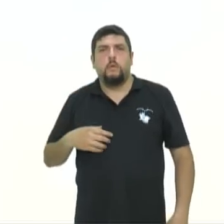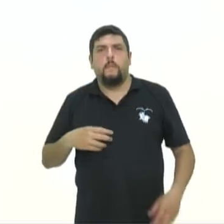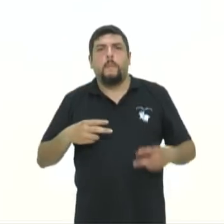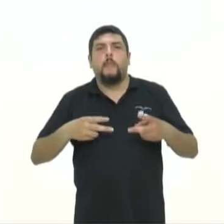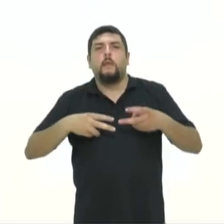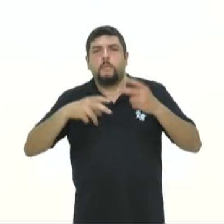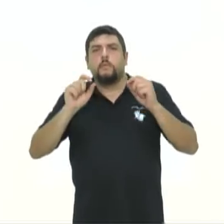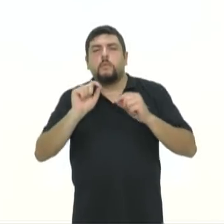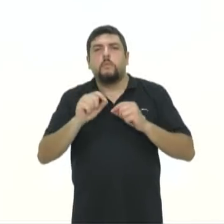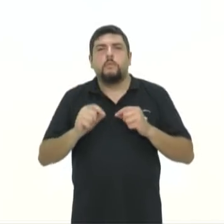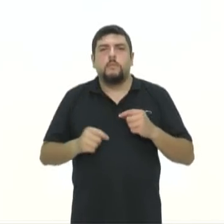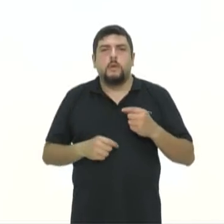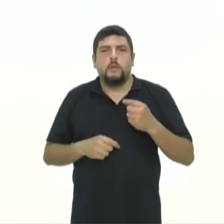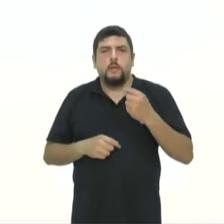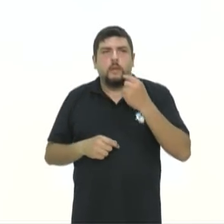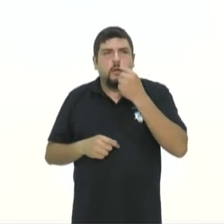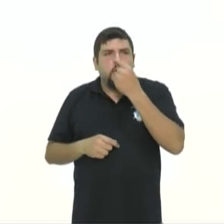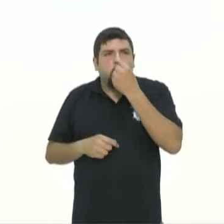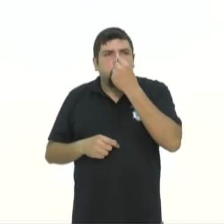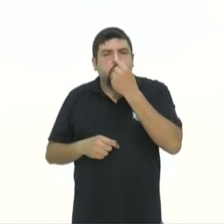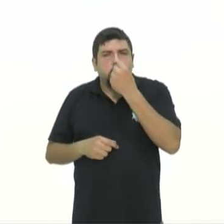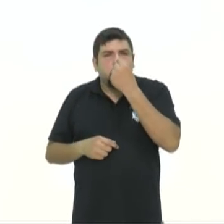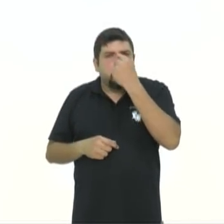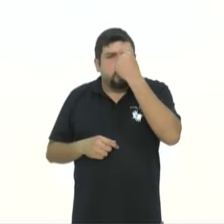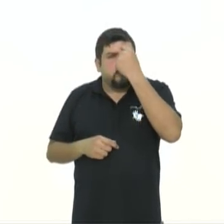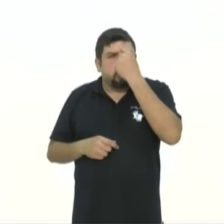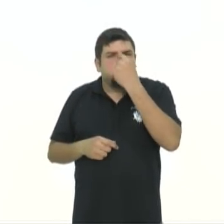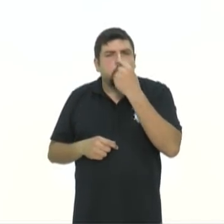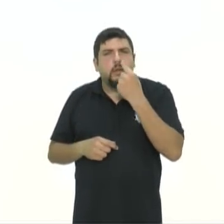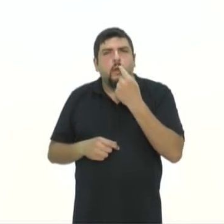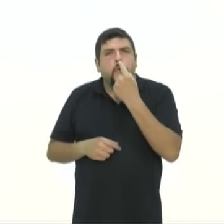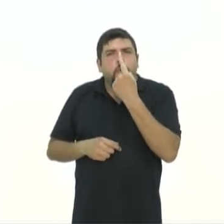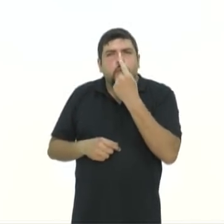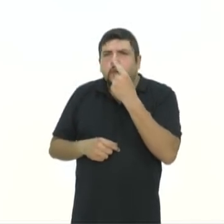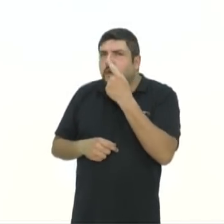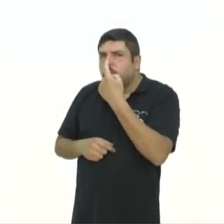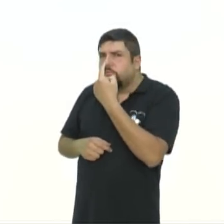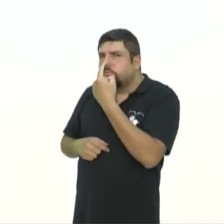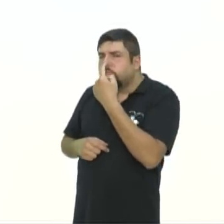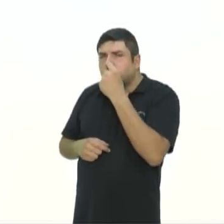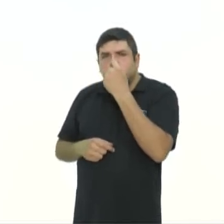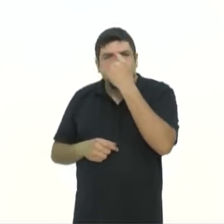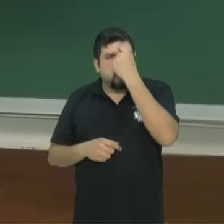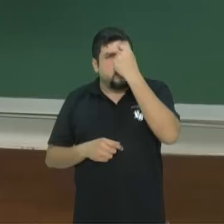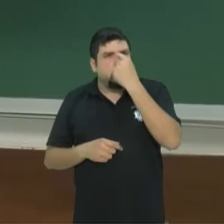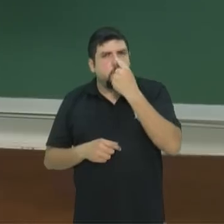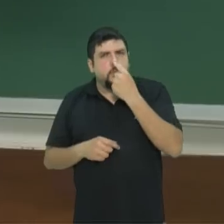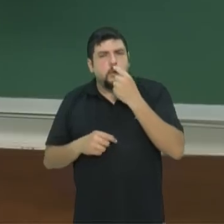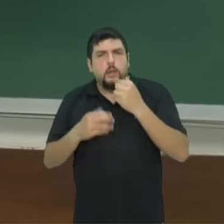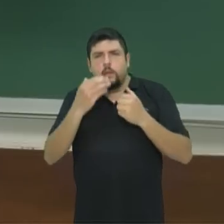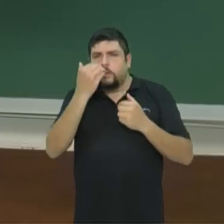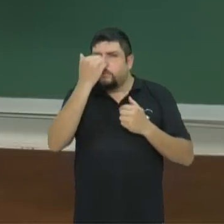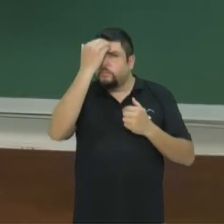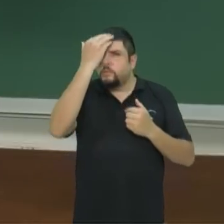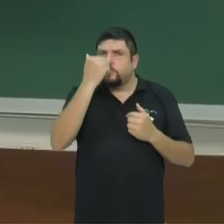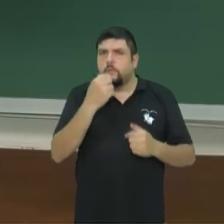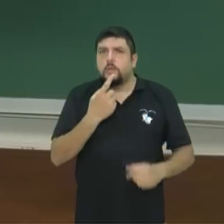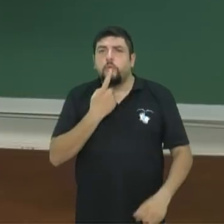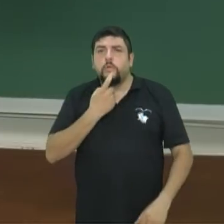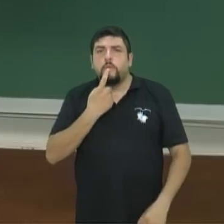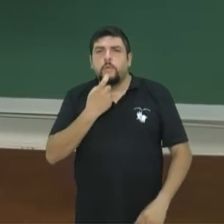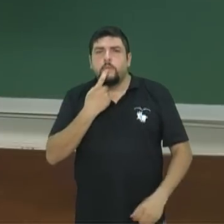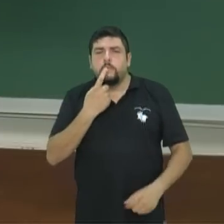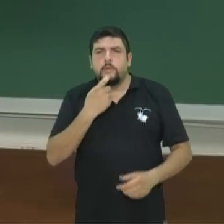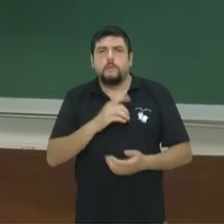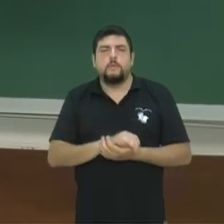nariz deles, ali que emenda com a testa, né? Reproduzindo ali um cartão vermelho, alguma coisa ali pintado de vermelho, né? Então, todo esse jogo